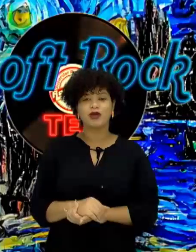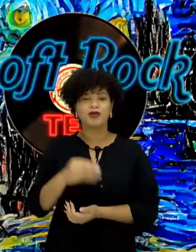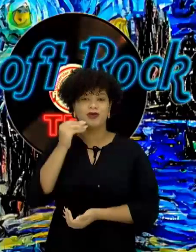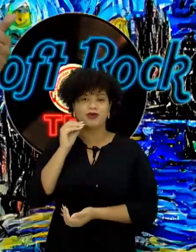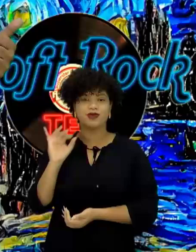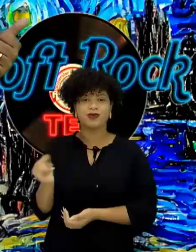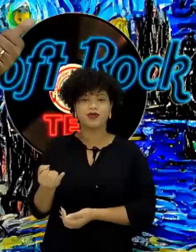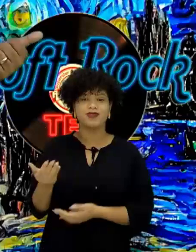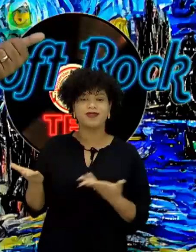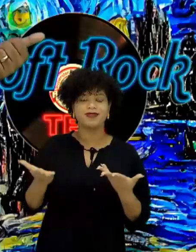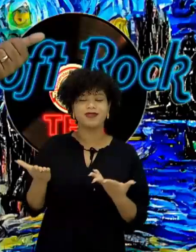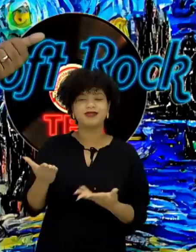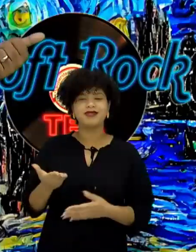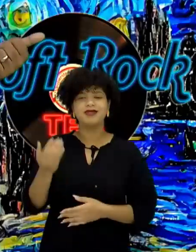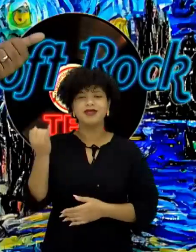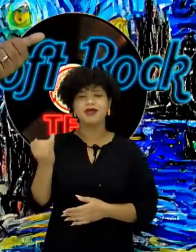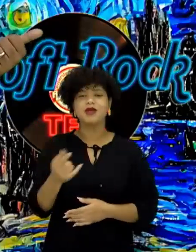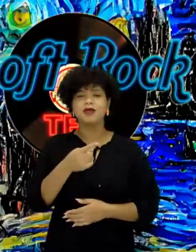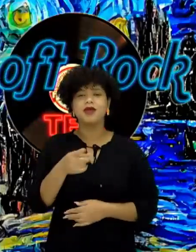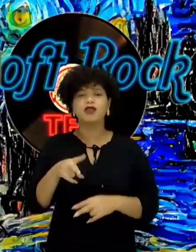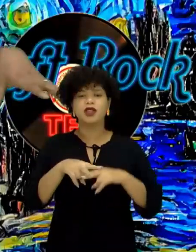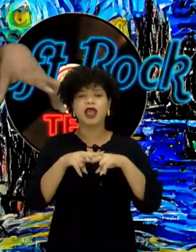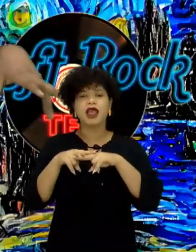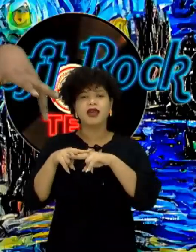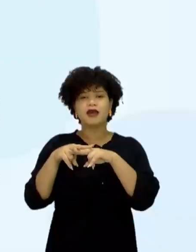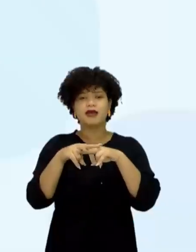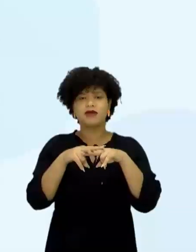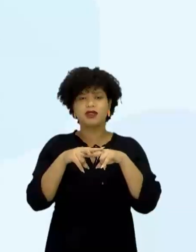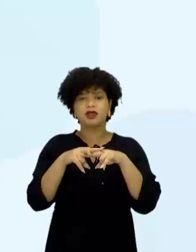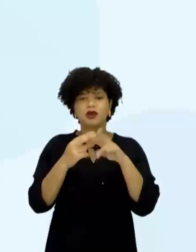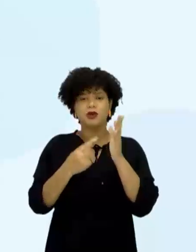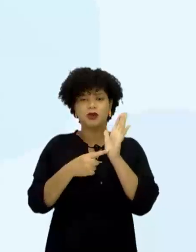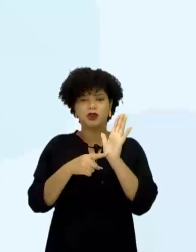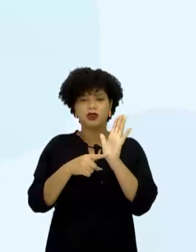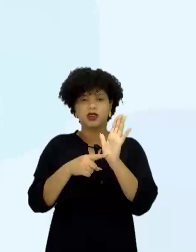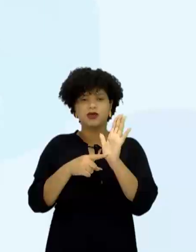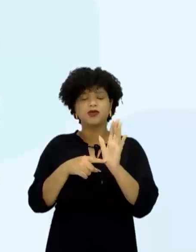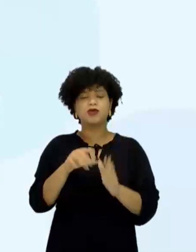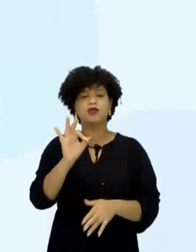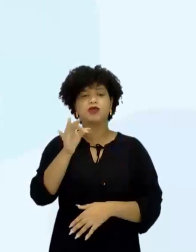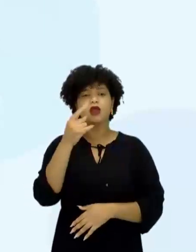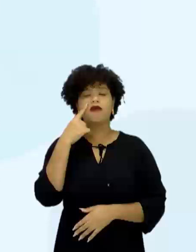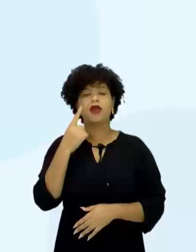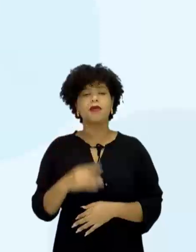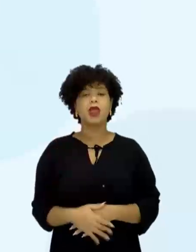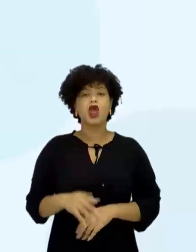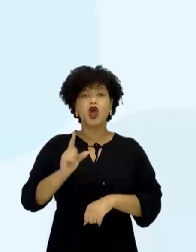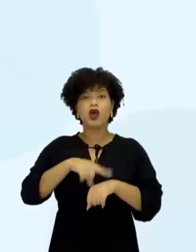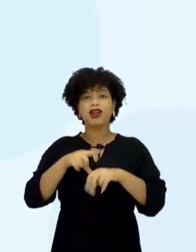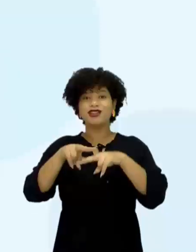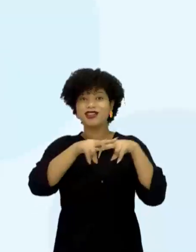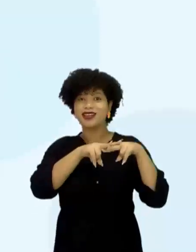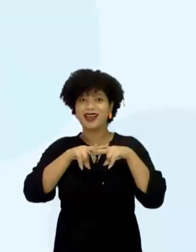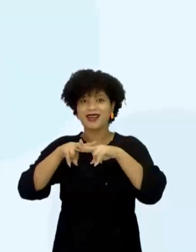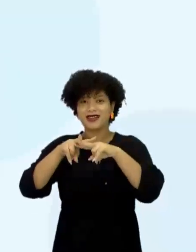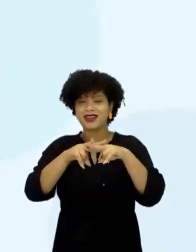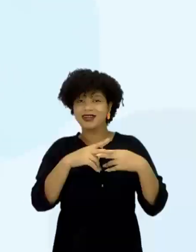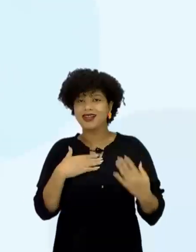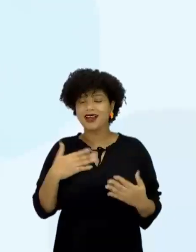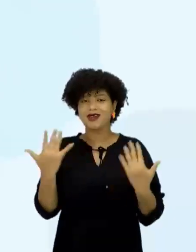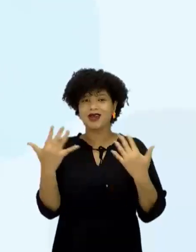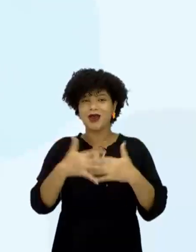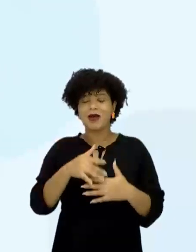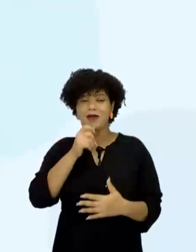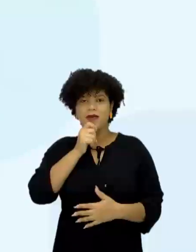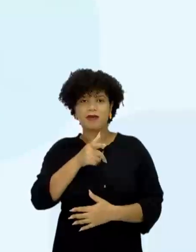esse embalo aí, eu quero falar um pouquinho sobre a revisão e reescrita. Vamos pôr na tela para eles? Vamos lá. É hora de revisar as paródias. Corrigir